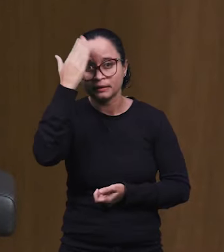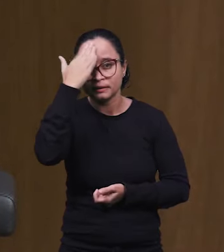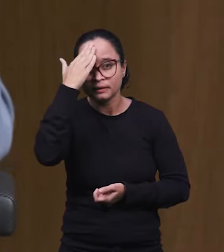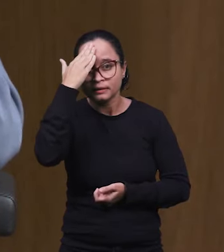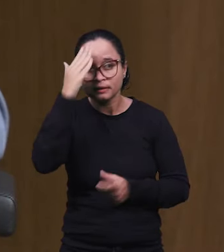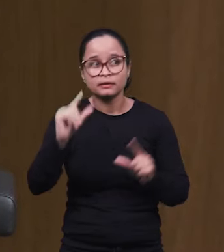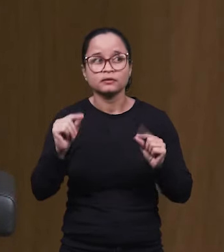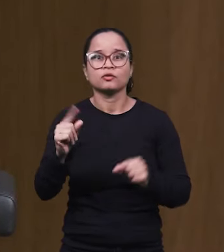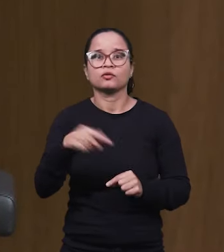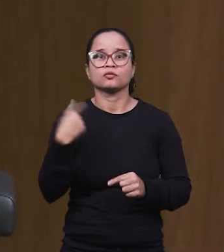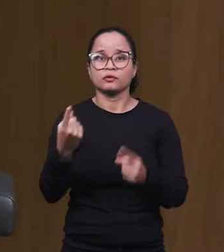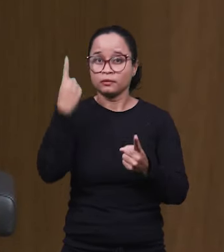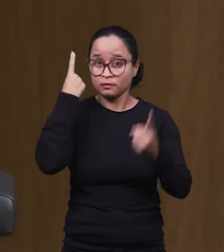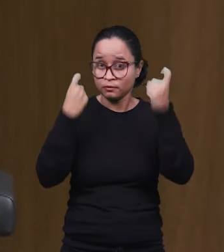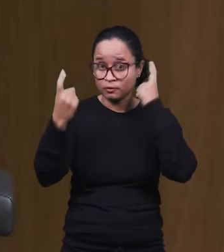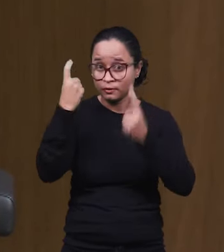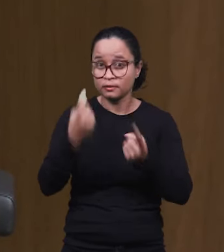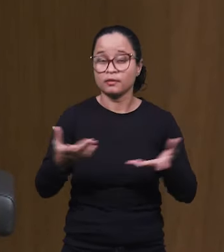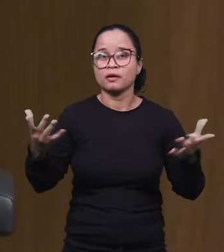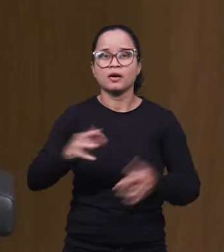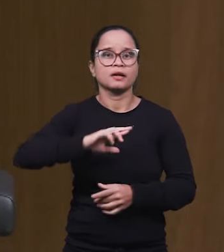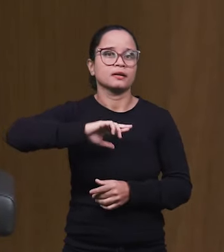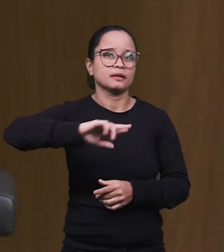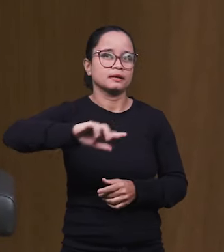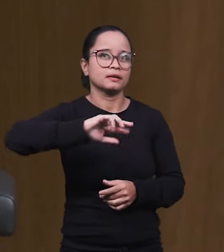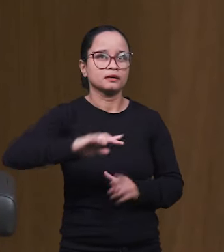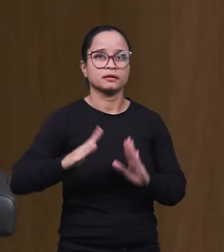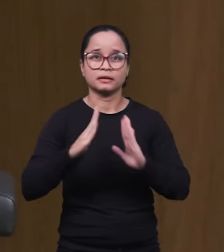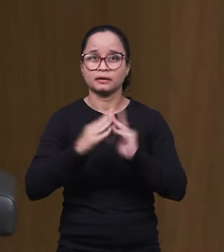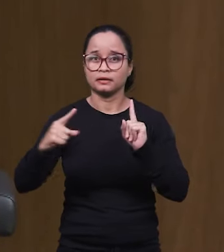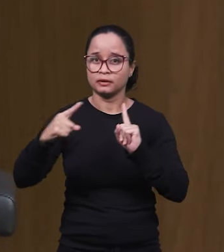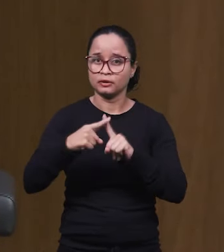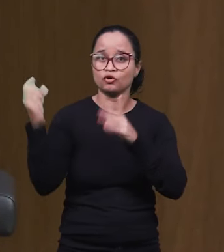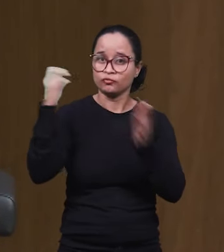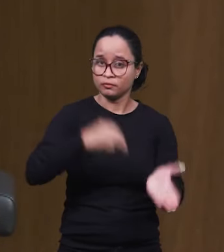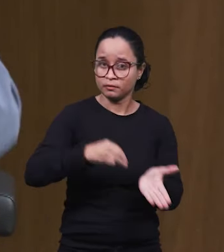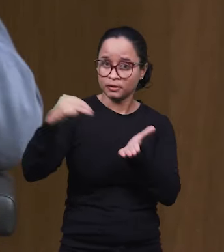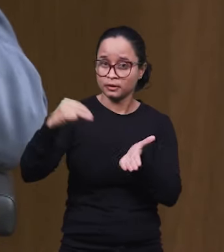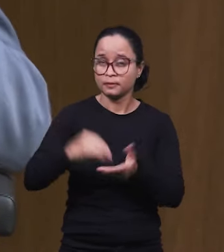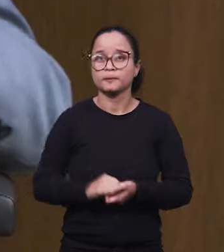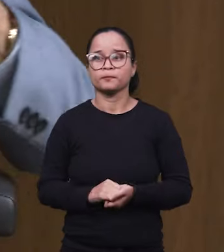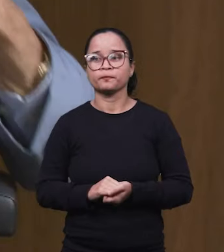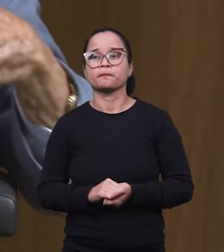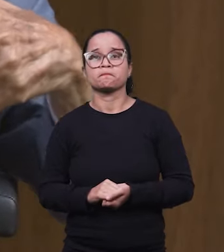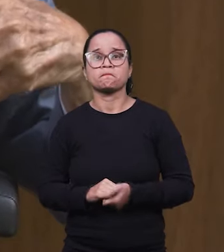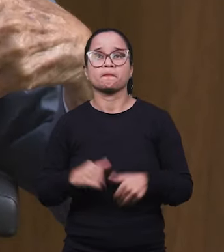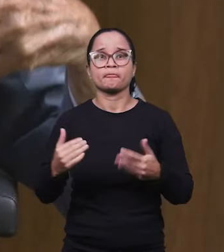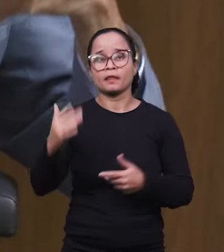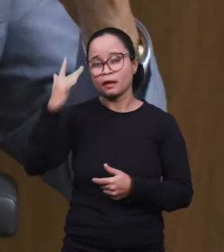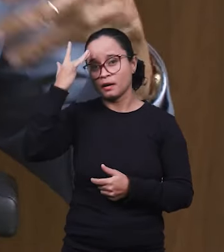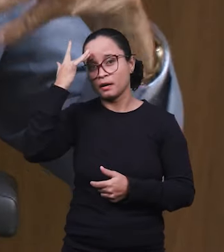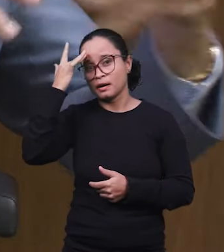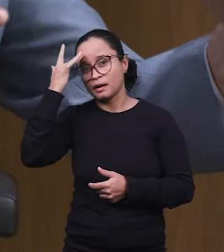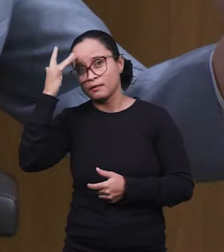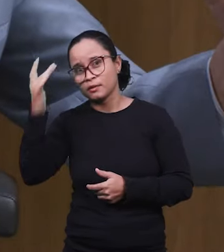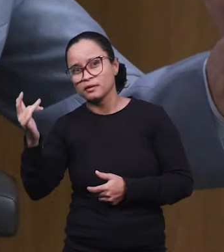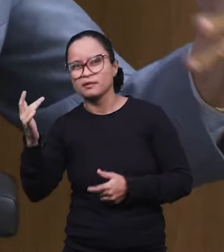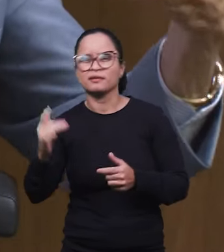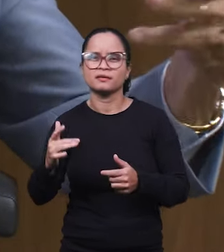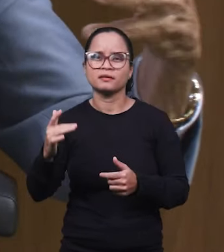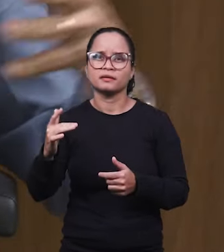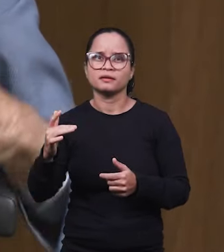que nossa preocupação não é ser da Igreja Maranata, deixa eu dizer, amanhã o nome